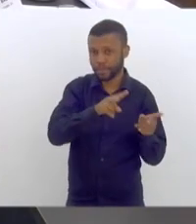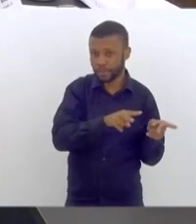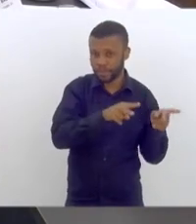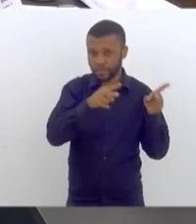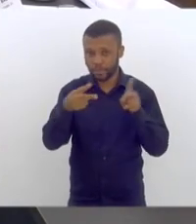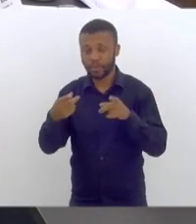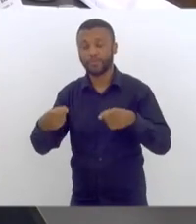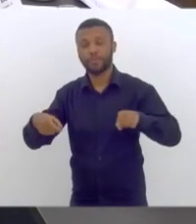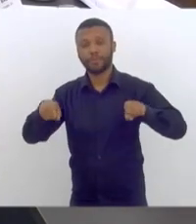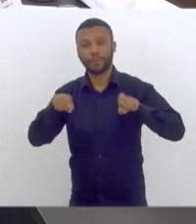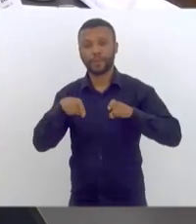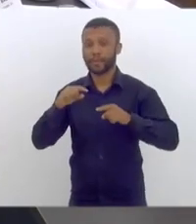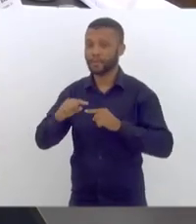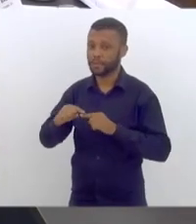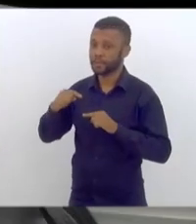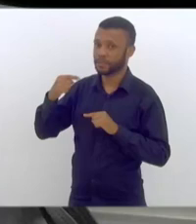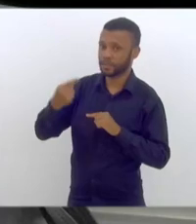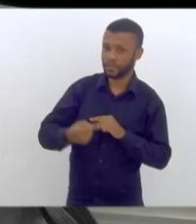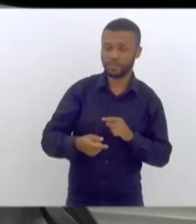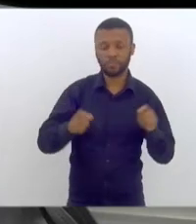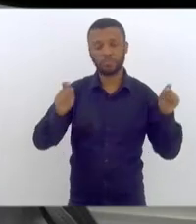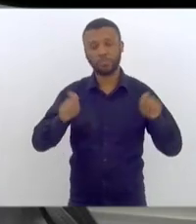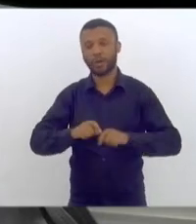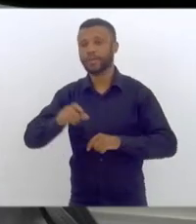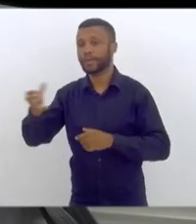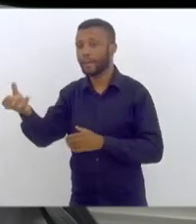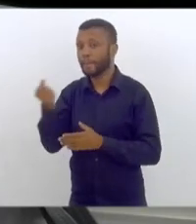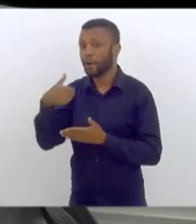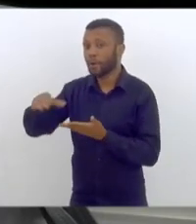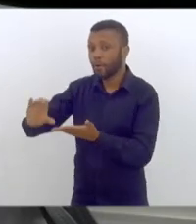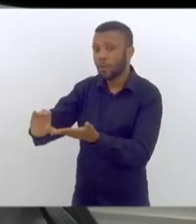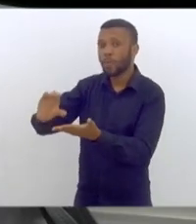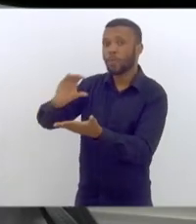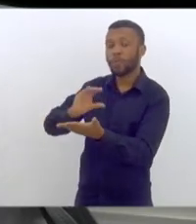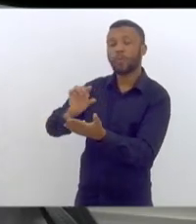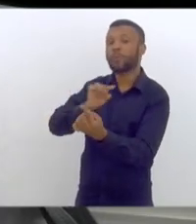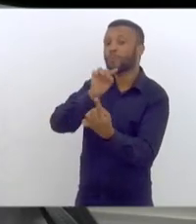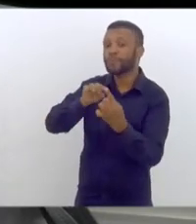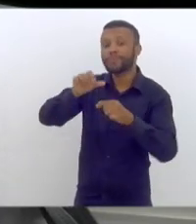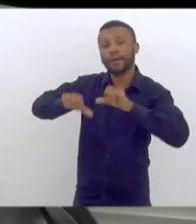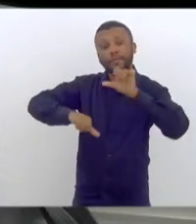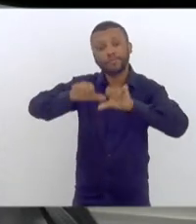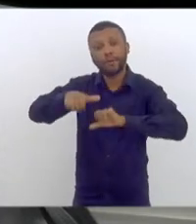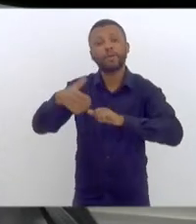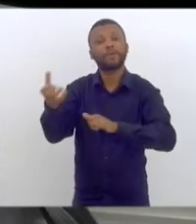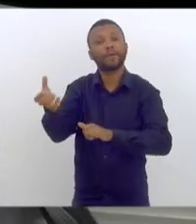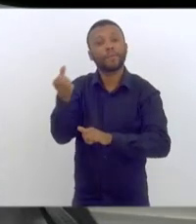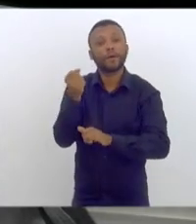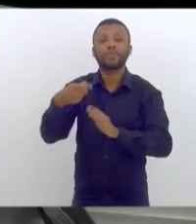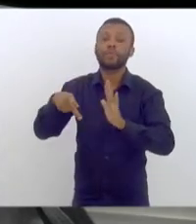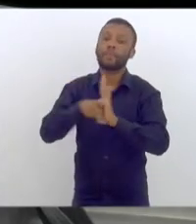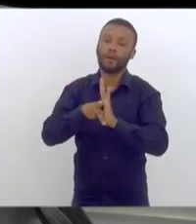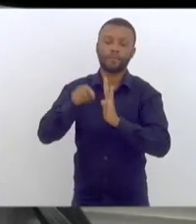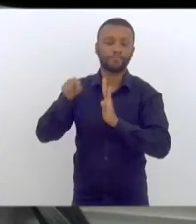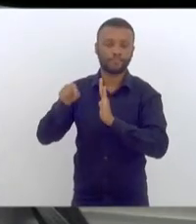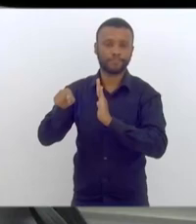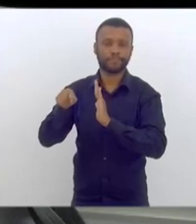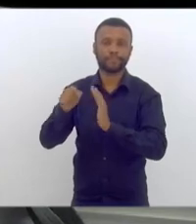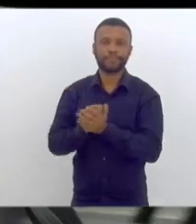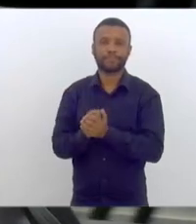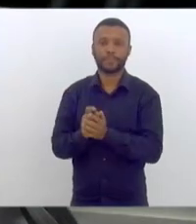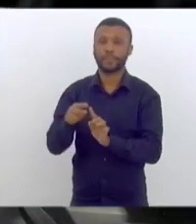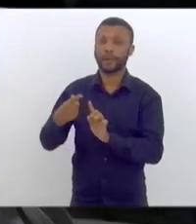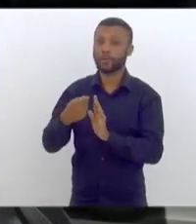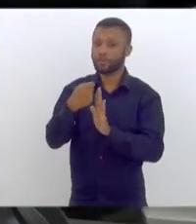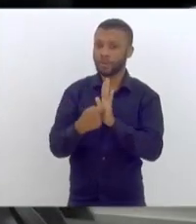podendo ser utilizados para aqui a alteração é para capitalização do próprio fundo e a redação é original